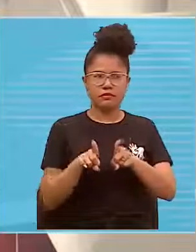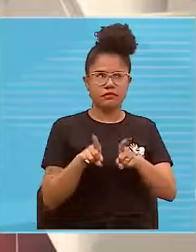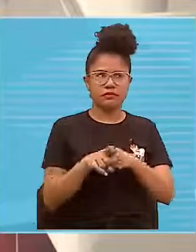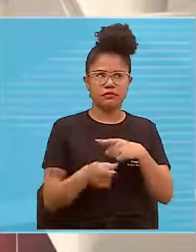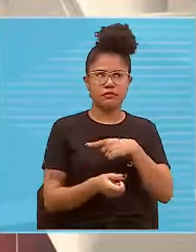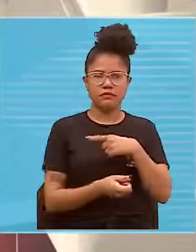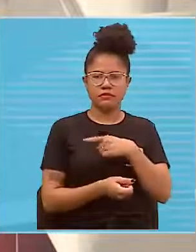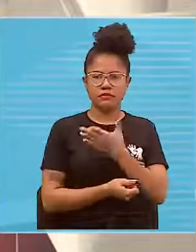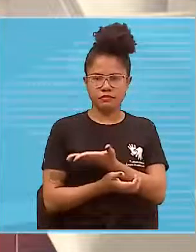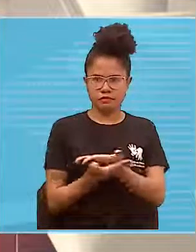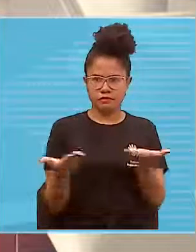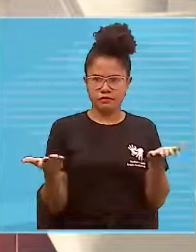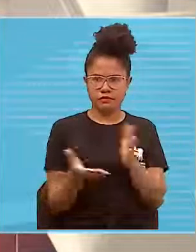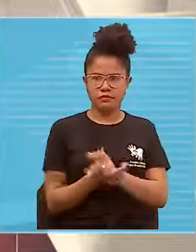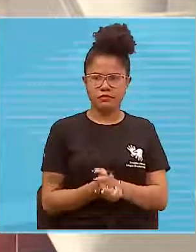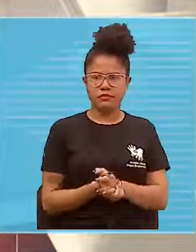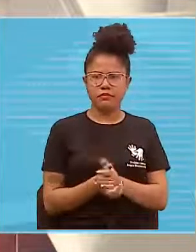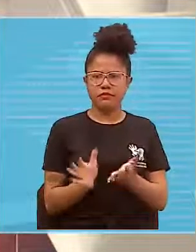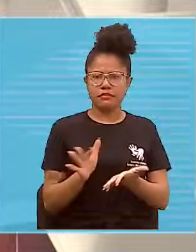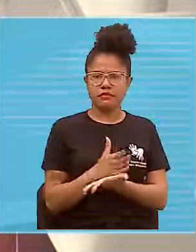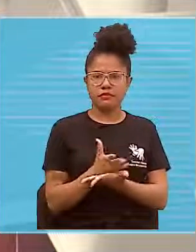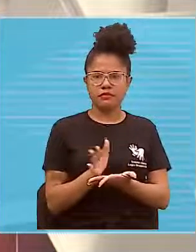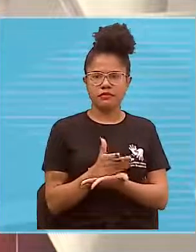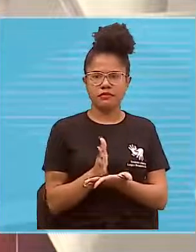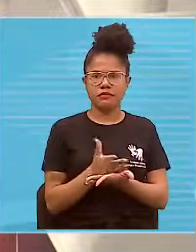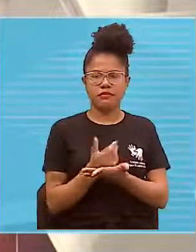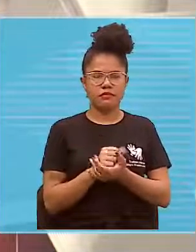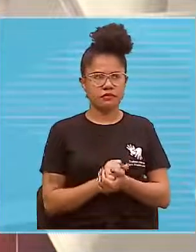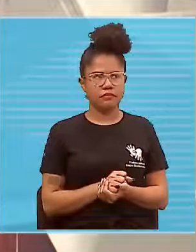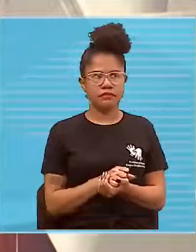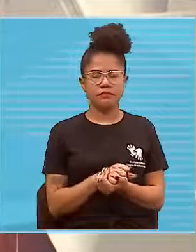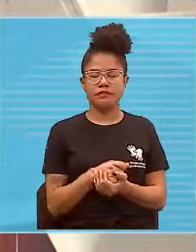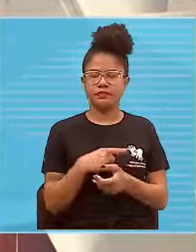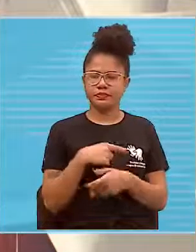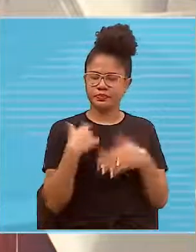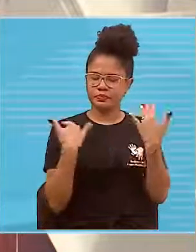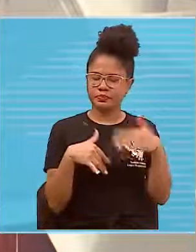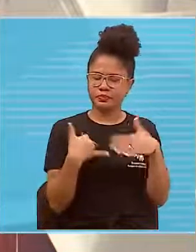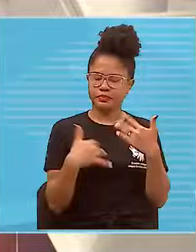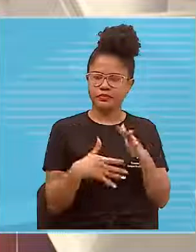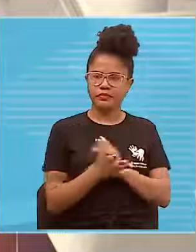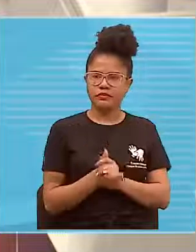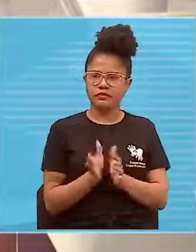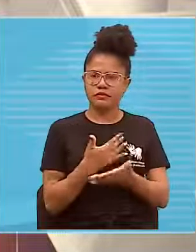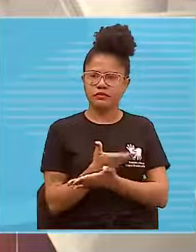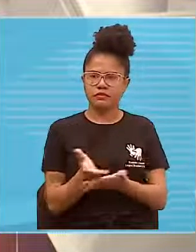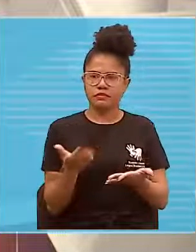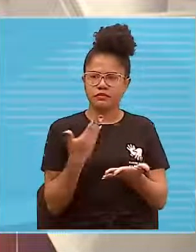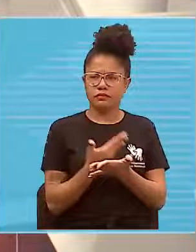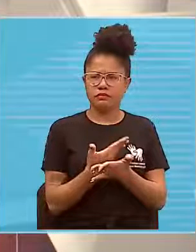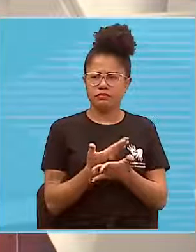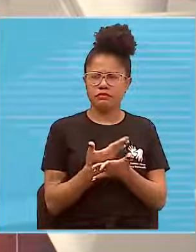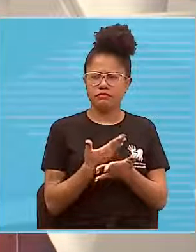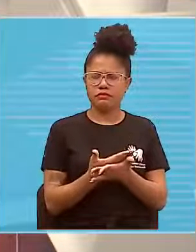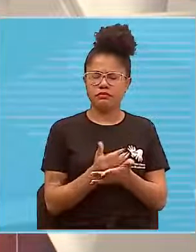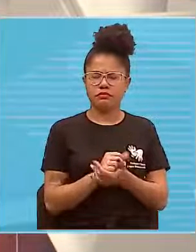aqui para vocês algumas questões que poderão ser cobradas no Enem. Estudem. Peguem